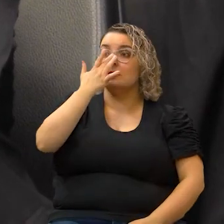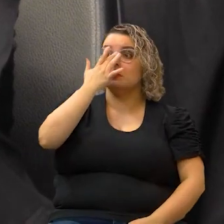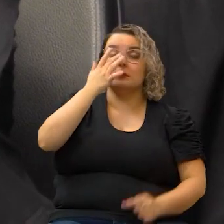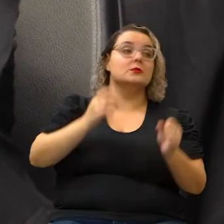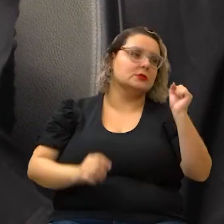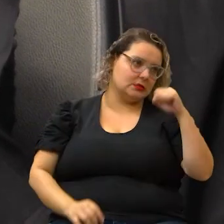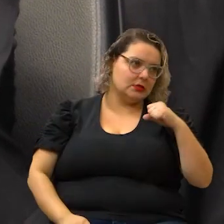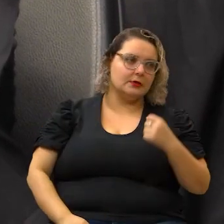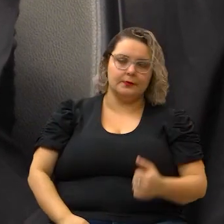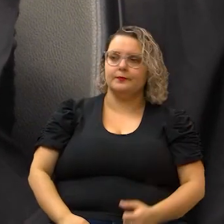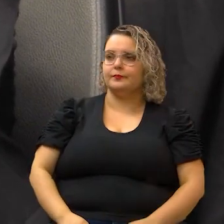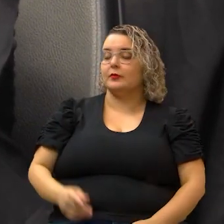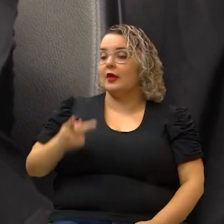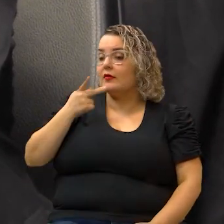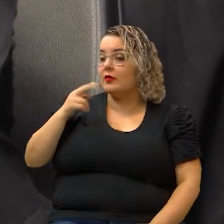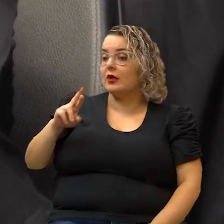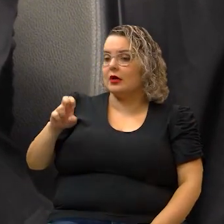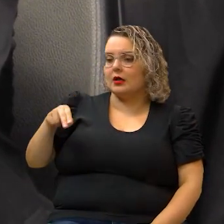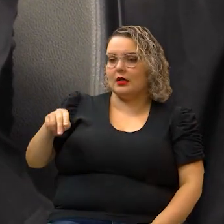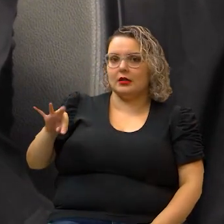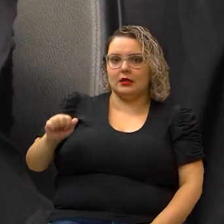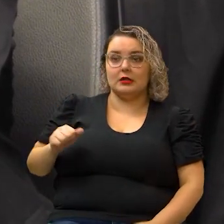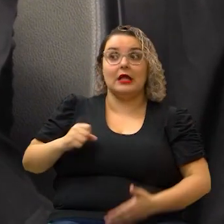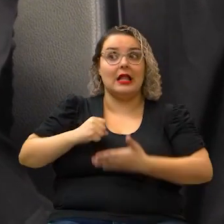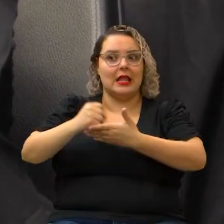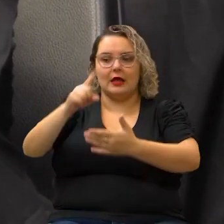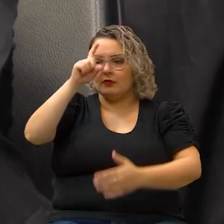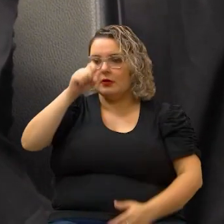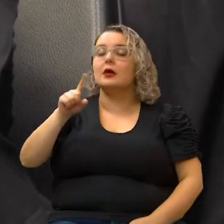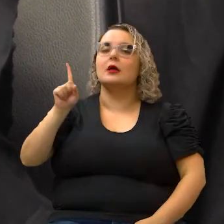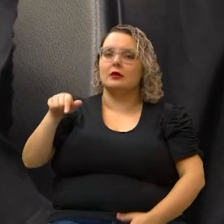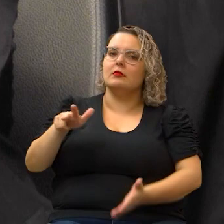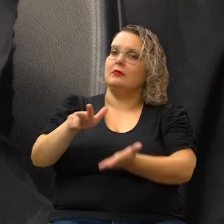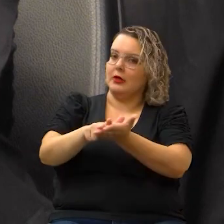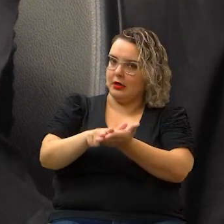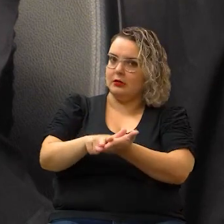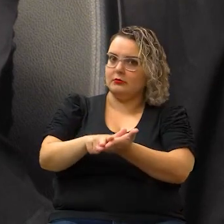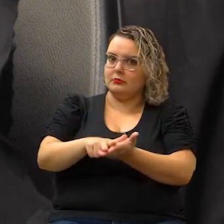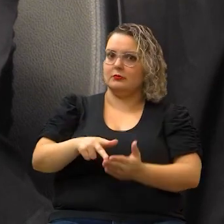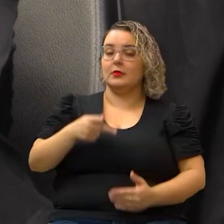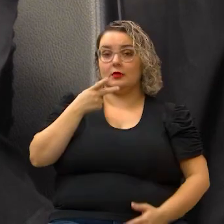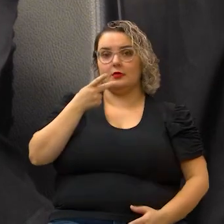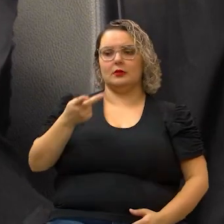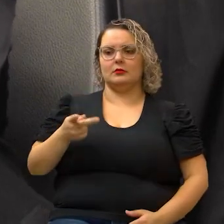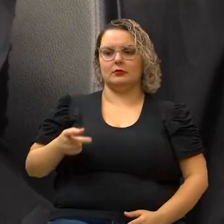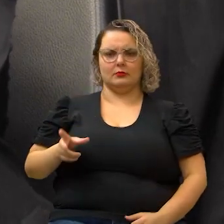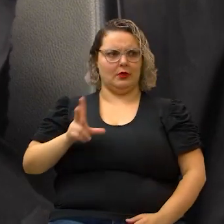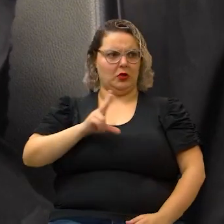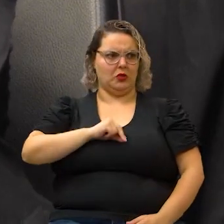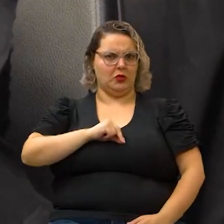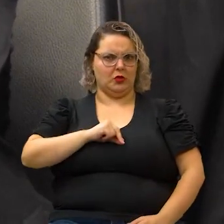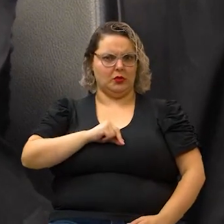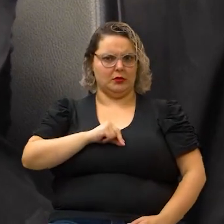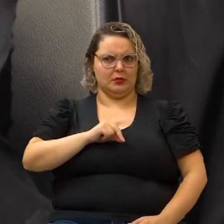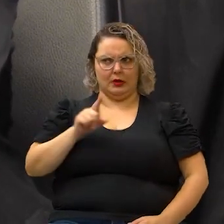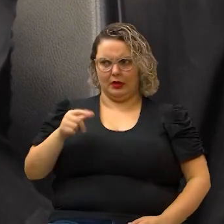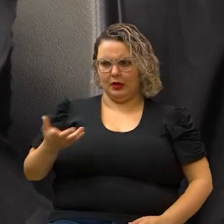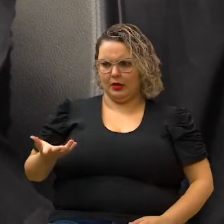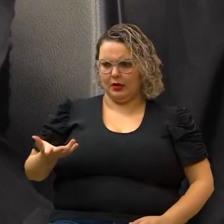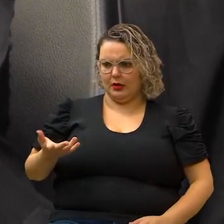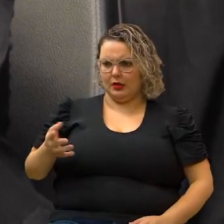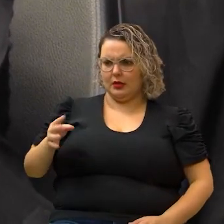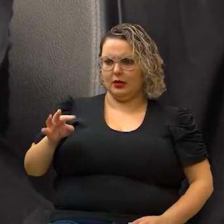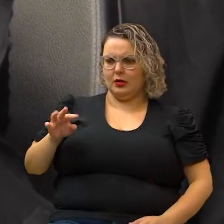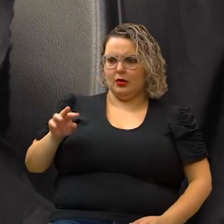Pedro Tourinho, e falou para Renata, leve ele imediatamente para o hospital, ele vai ficar internado. Foi isso que ele falou. Nossa, eu falei, nossa, será, né? Acho